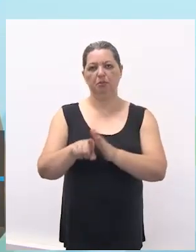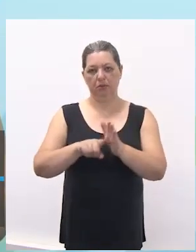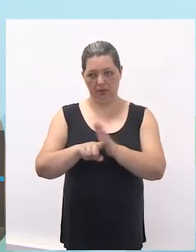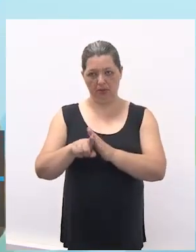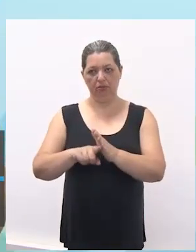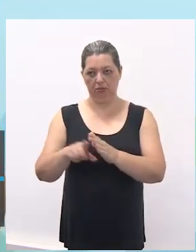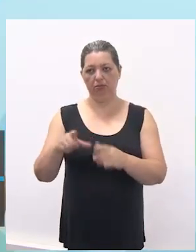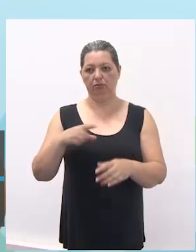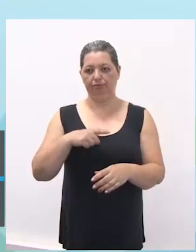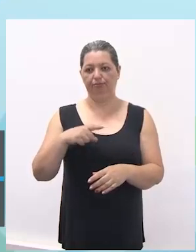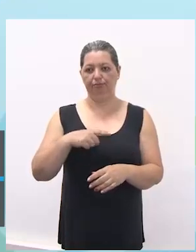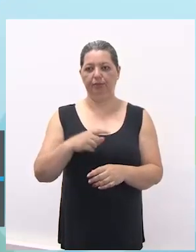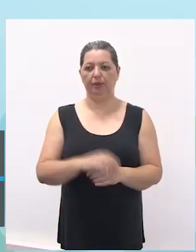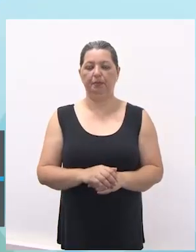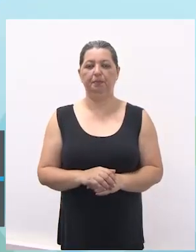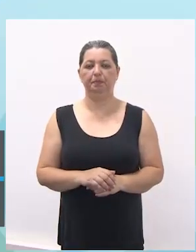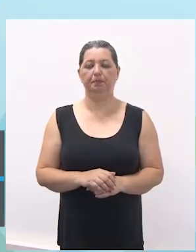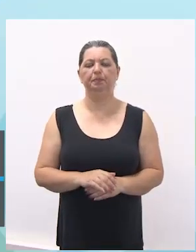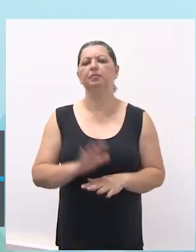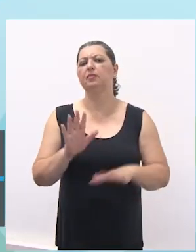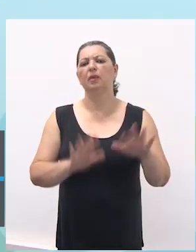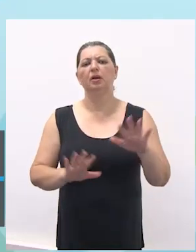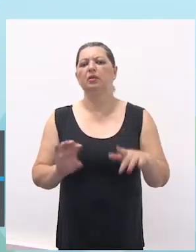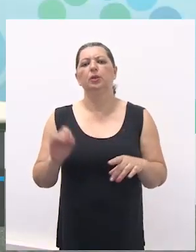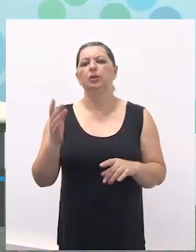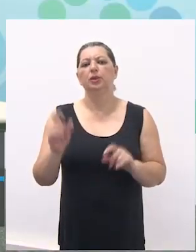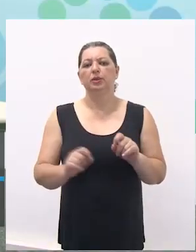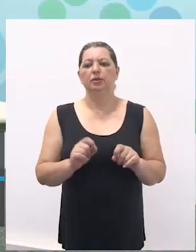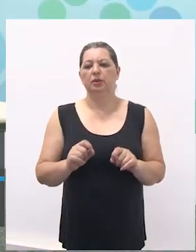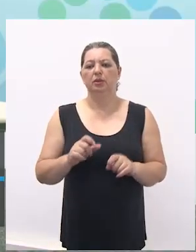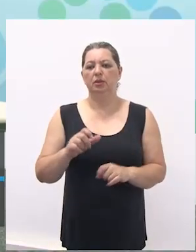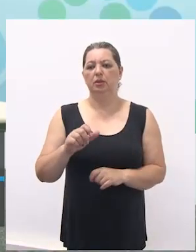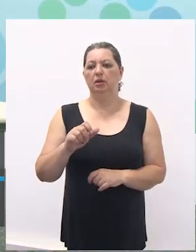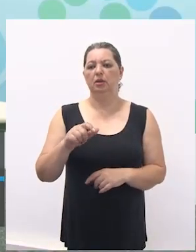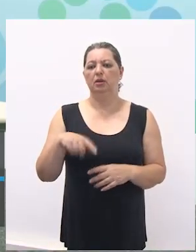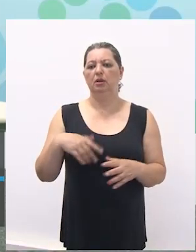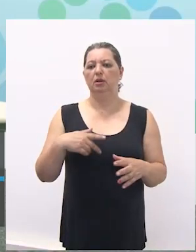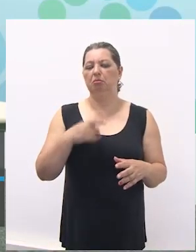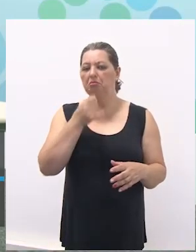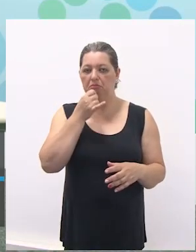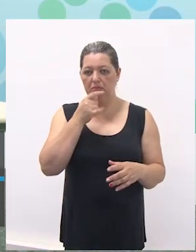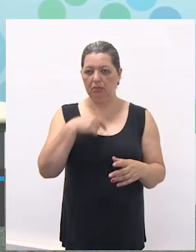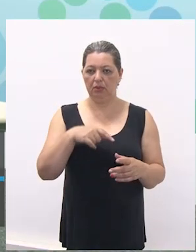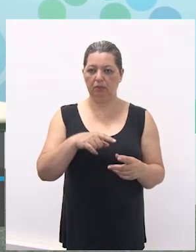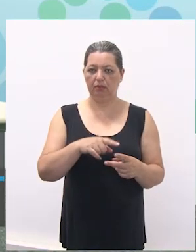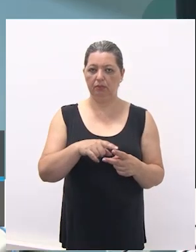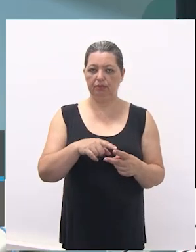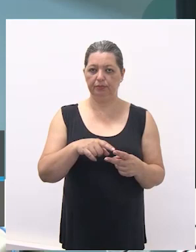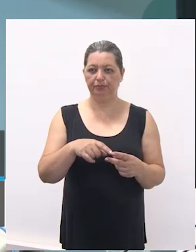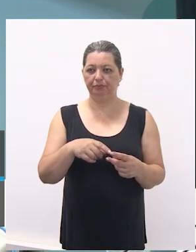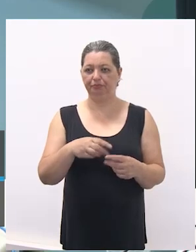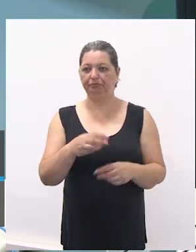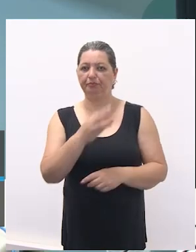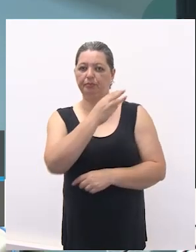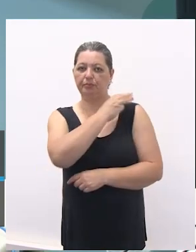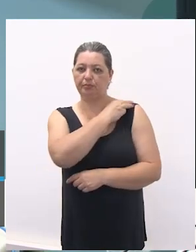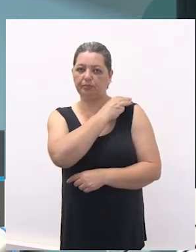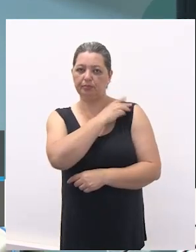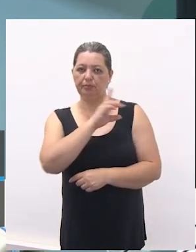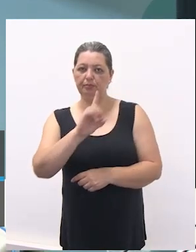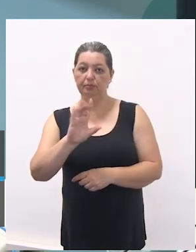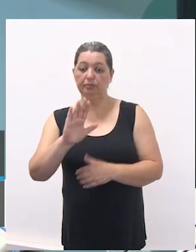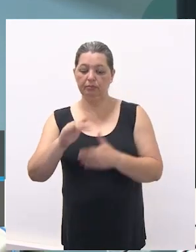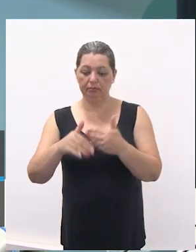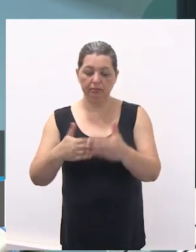para você, né? Às vezes o que acontece também, Ana Paula, é o seguinte, ó, por exemplo, a minha aqui, o terceiro B está em processamento, só que ela